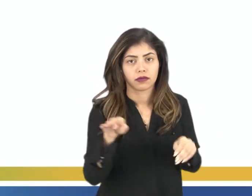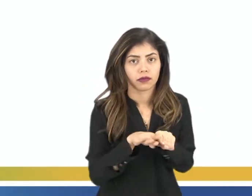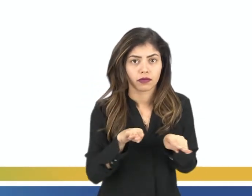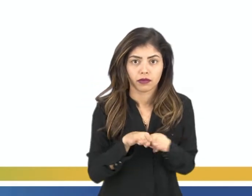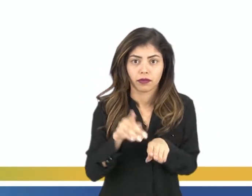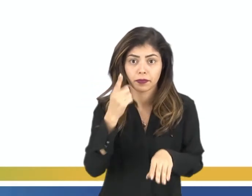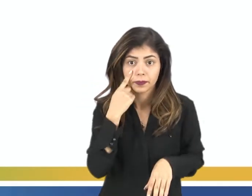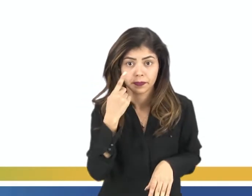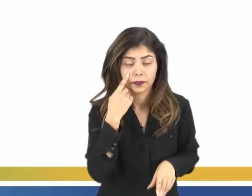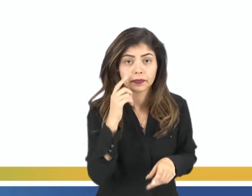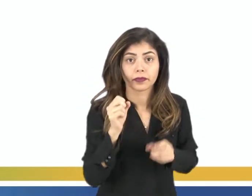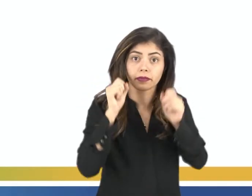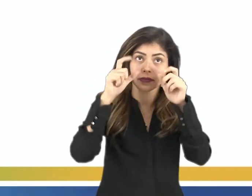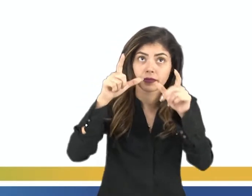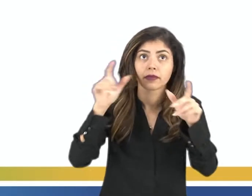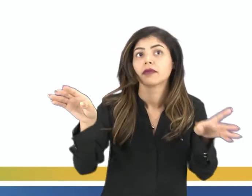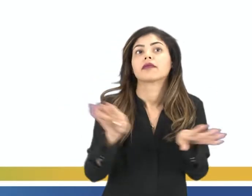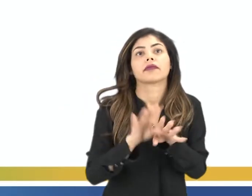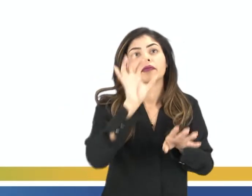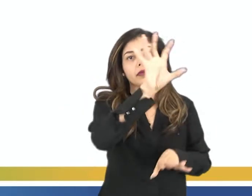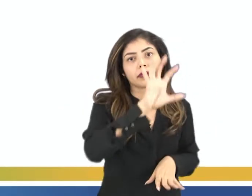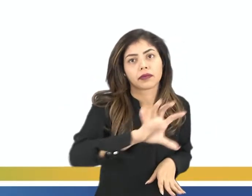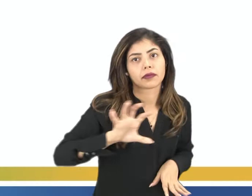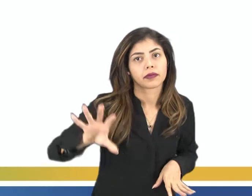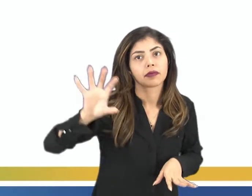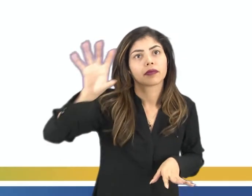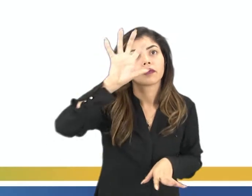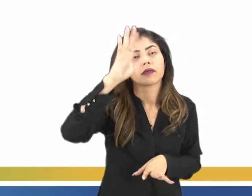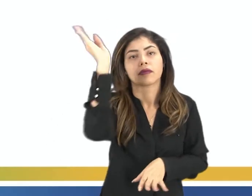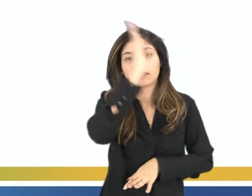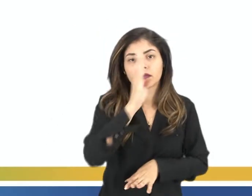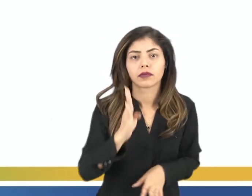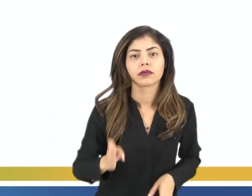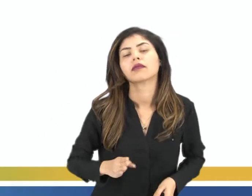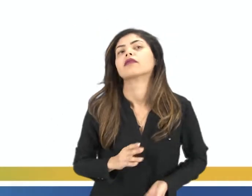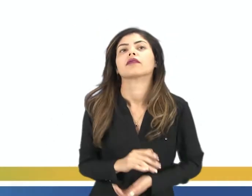podemos observar pelo mapa, né, esse mapa do Brasil,